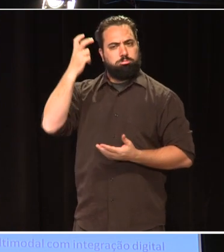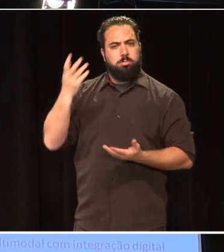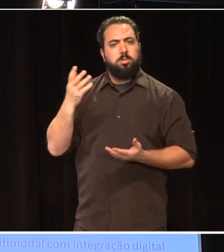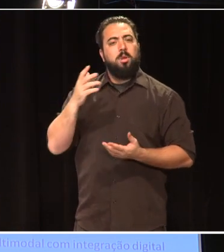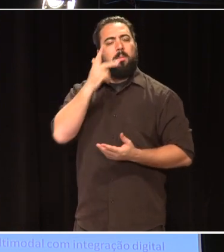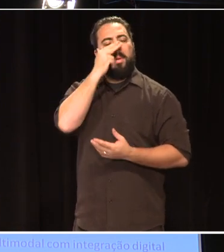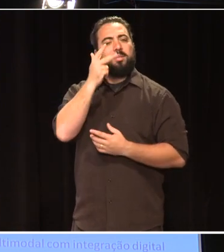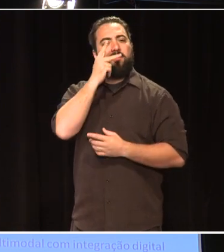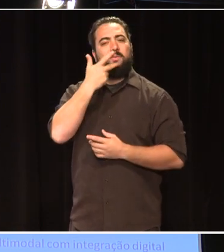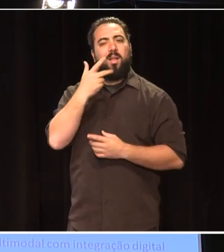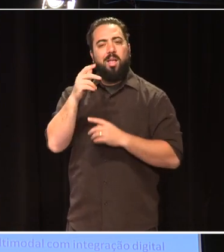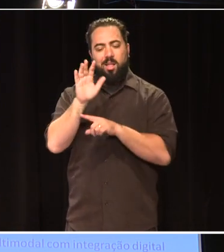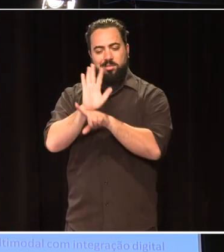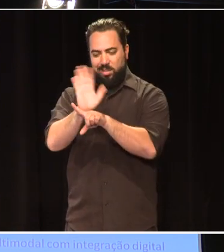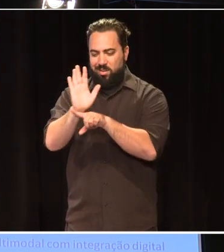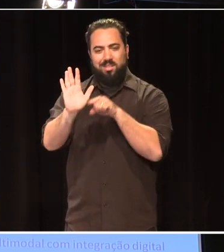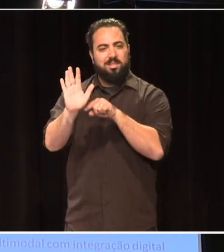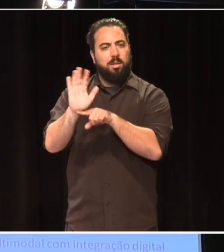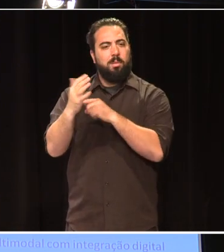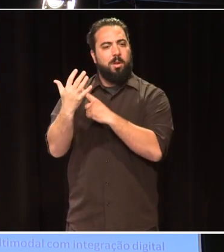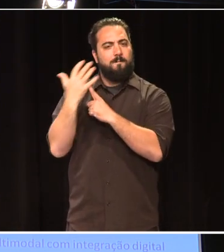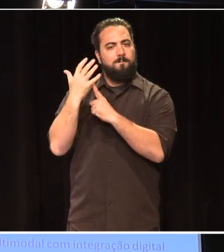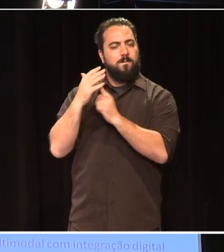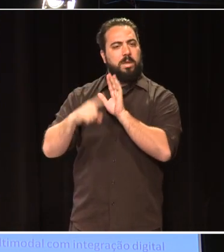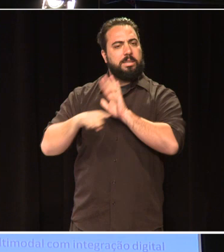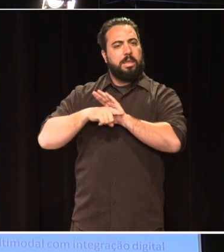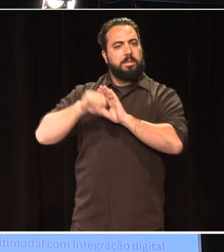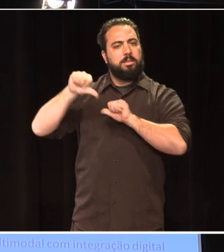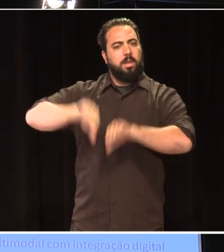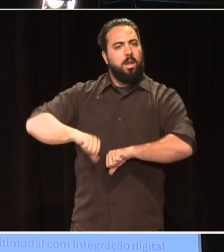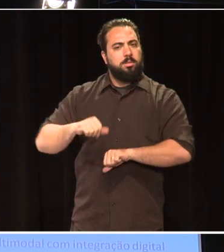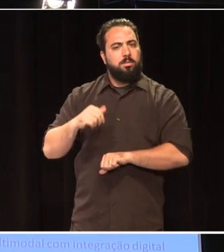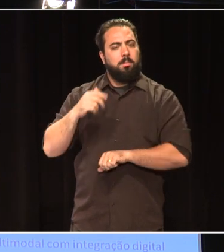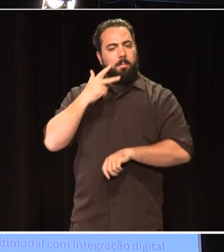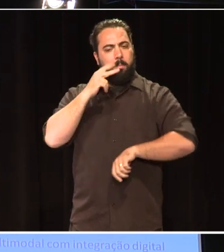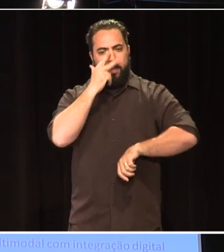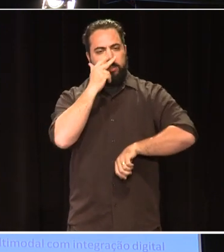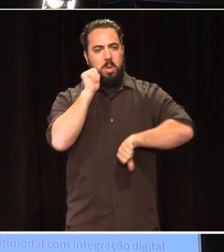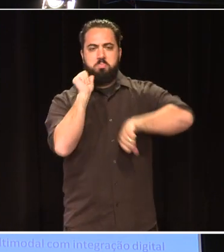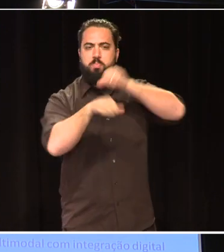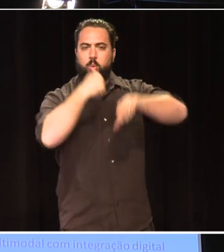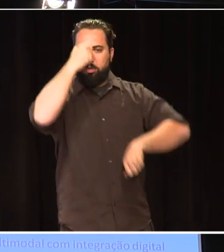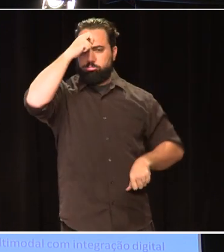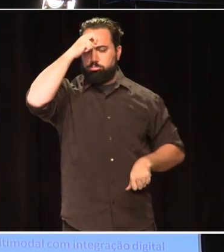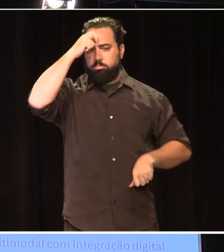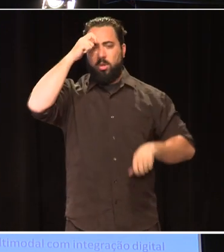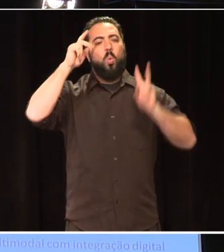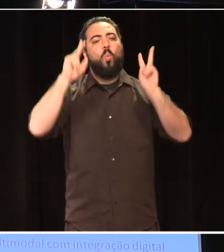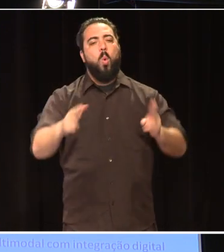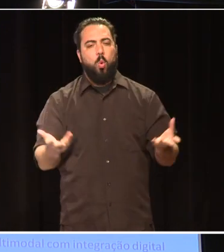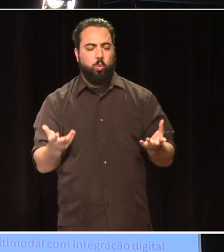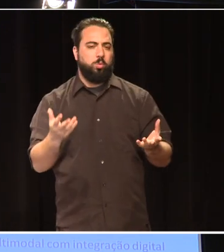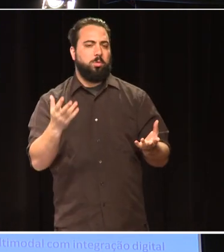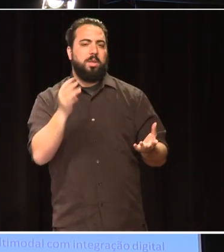uma influência positiva, porque ia chegar a massificar algumas ideias e tal. E é o que acontece com a internet, né? Não